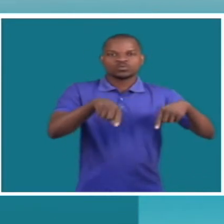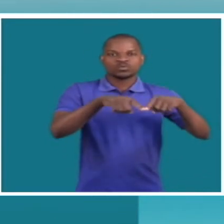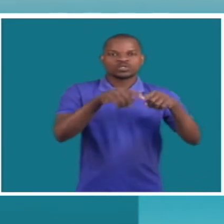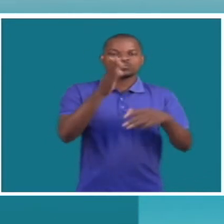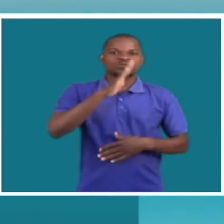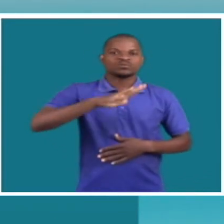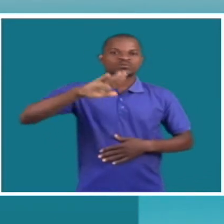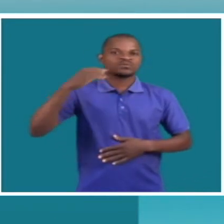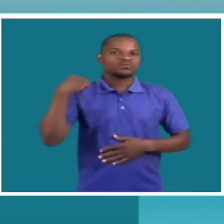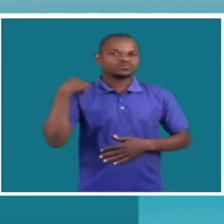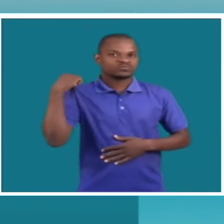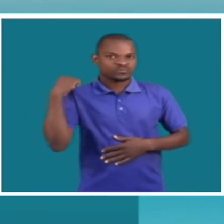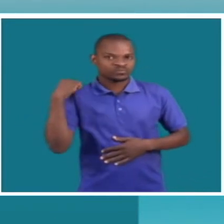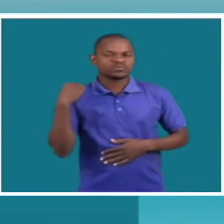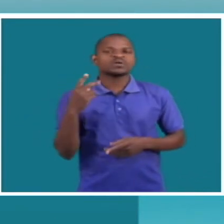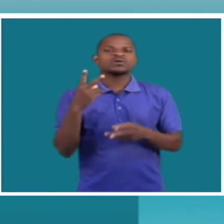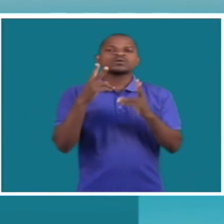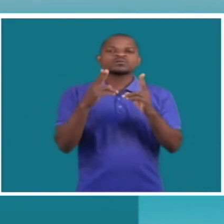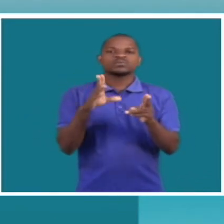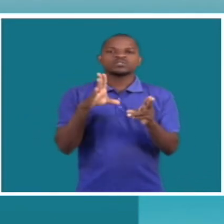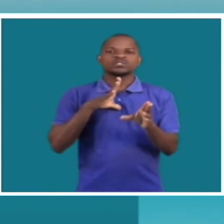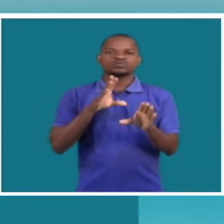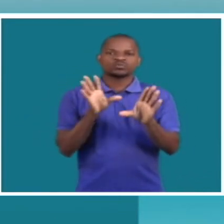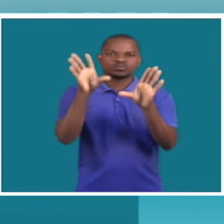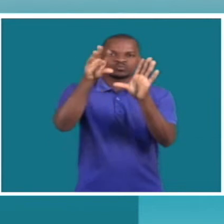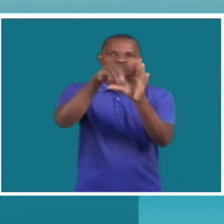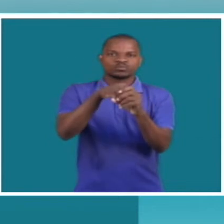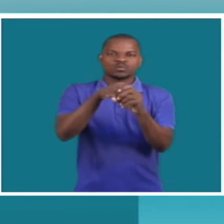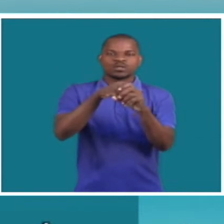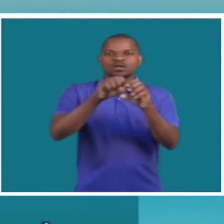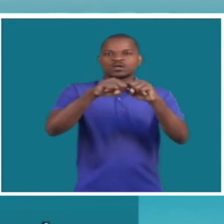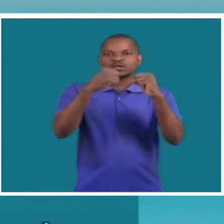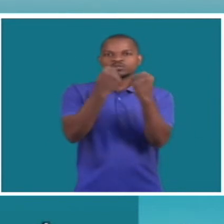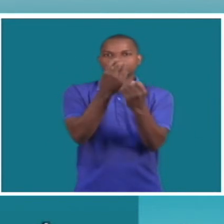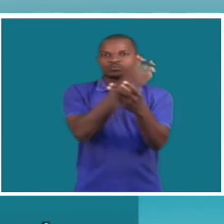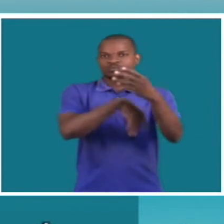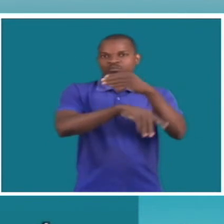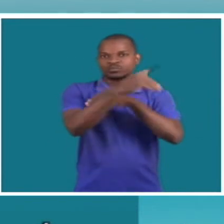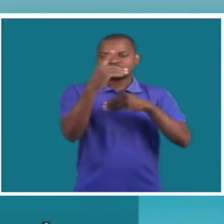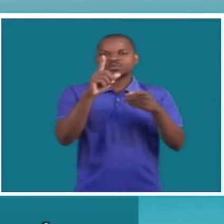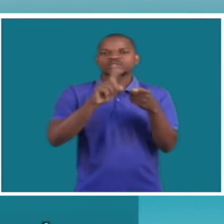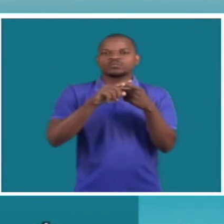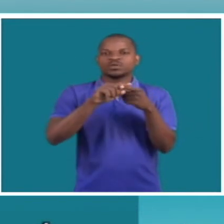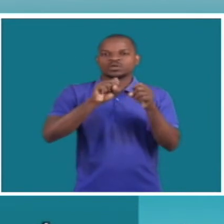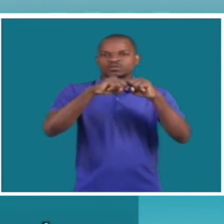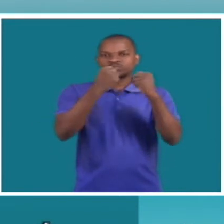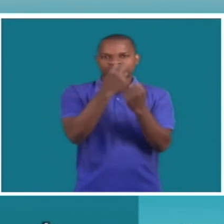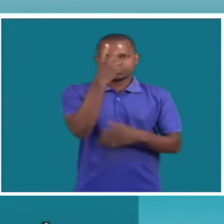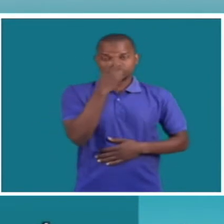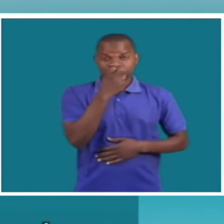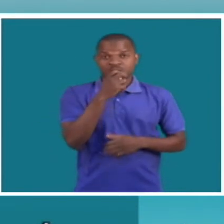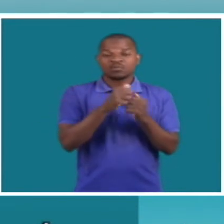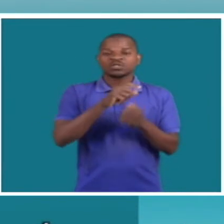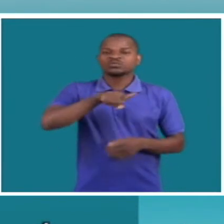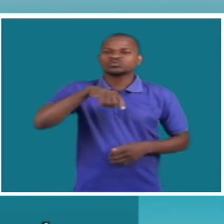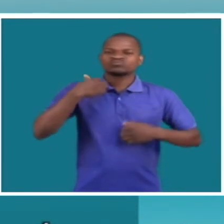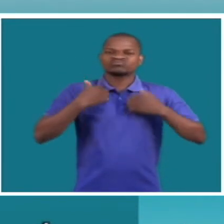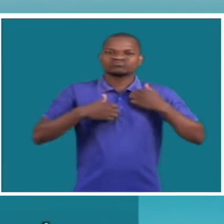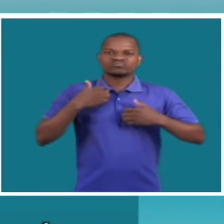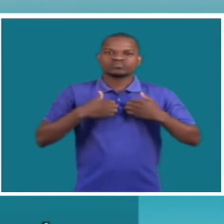os membros são organizações, temos lá a DEMO, também temos a ACAM. É preocupação do CNV garantir que efetivamente as pessoas com